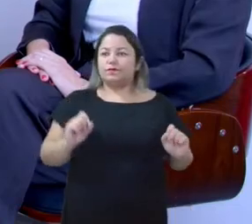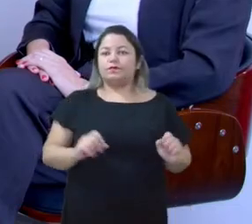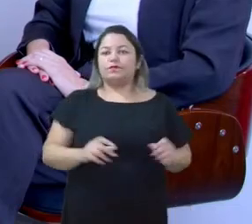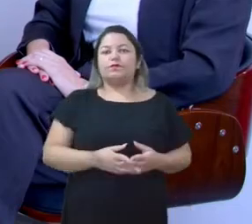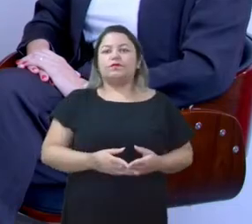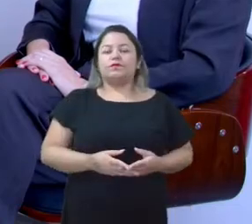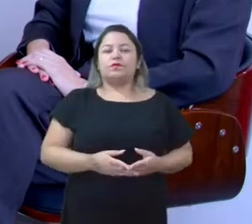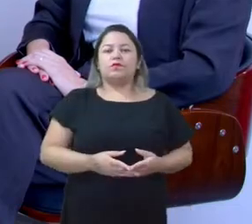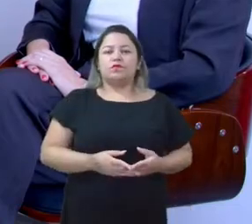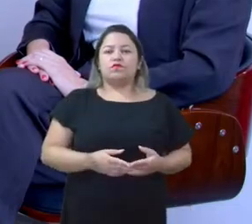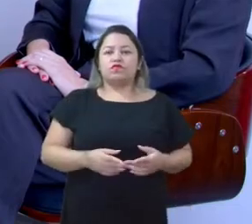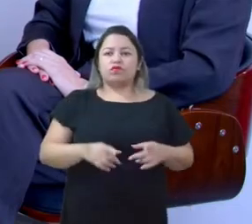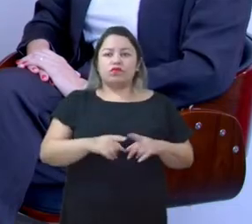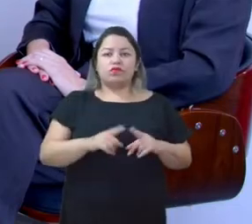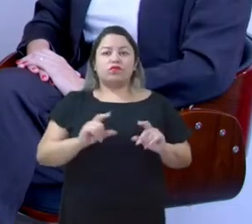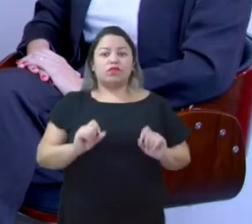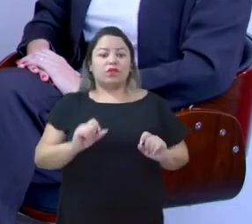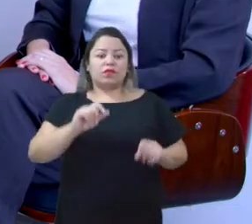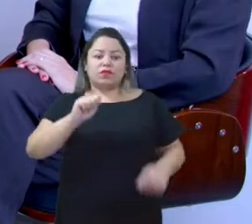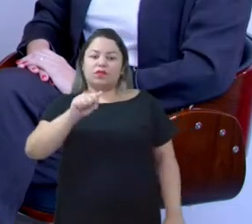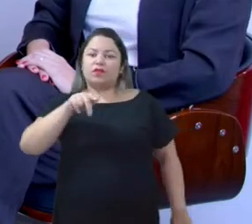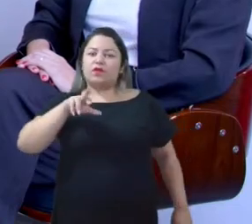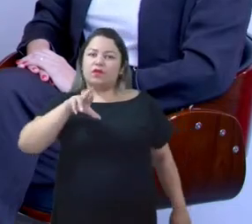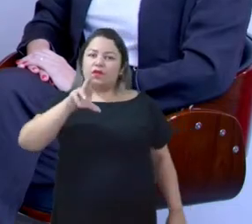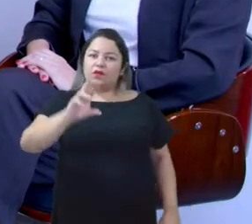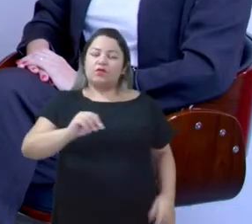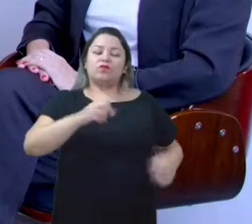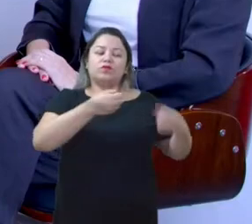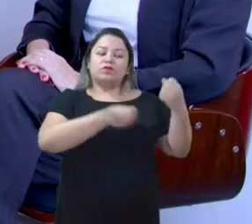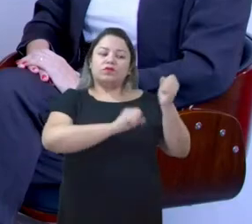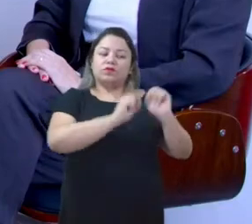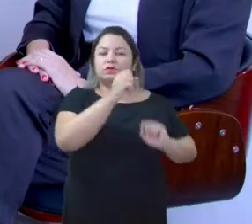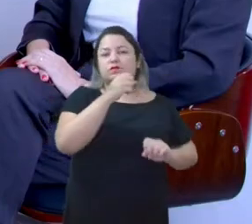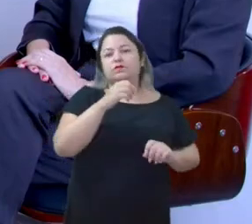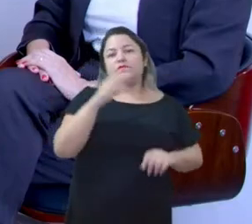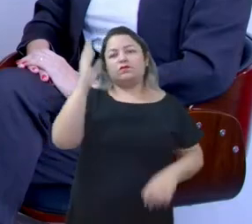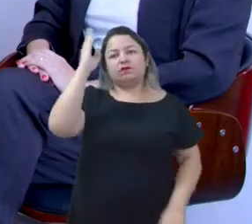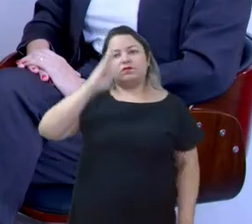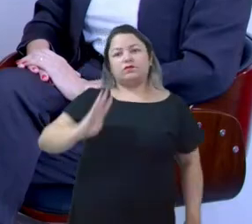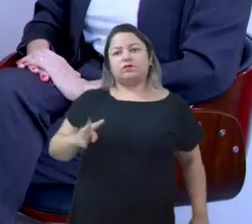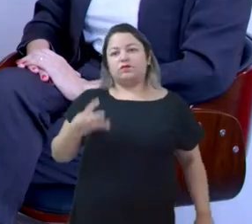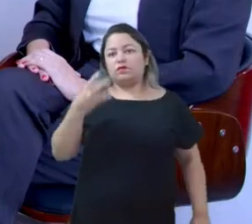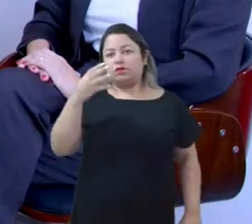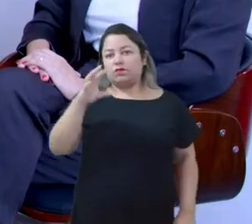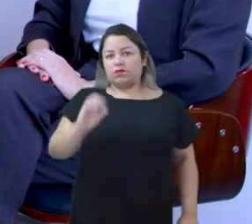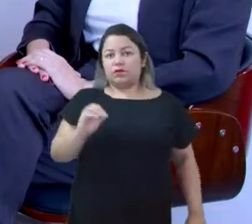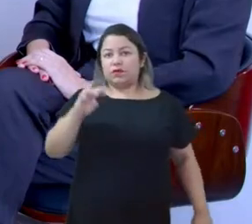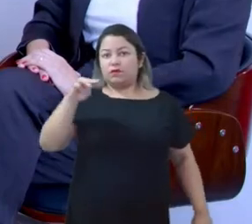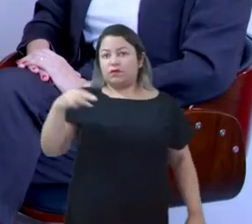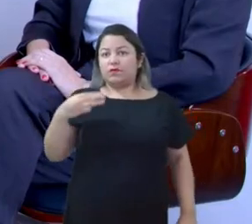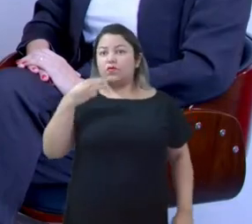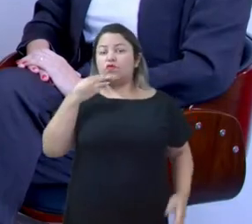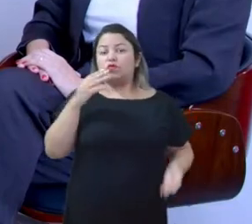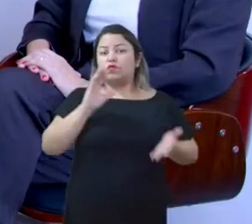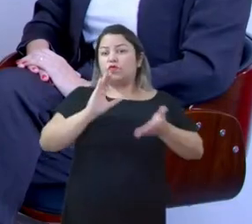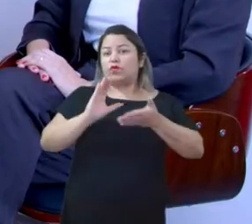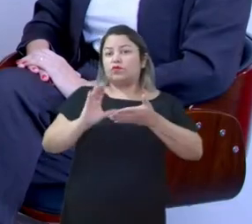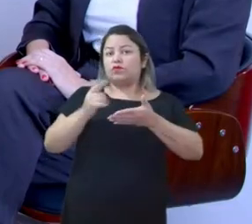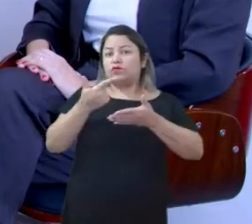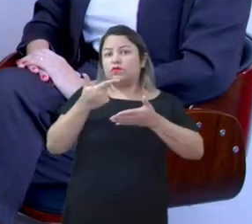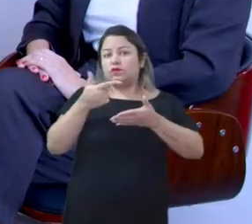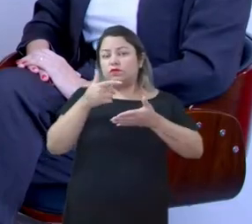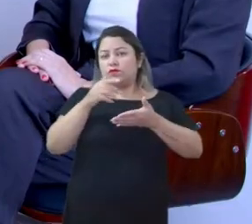A produtividade da agroindústria no Brasil, nós temos 40 mil agroindústrias, que exporta 200 bilhões de